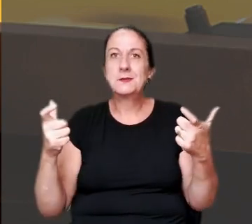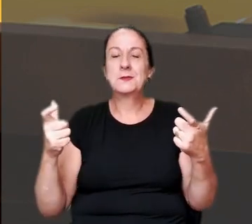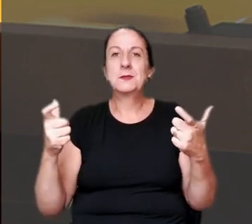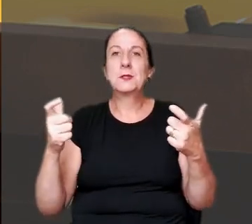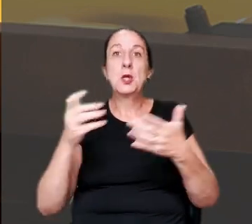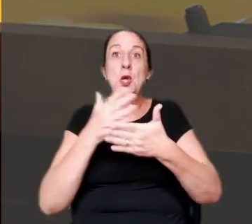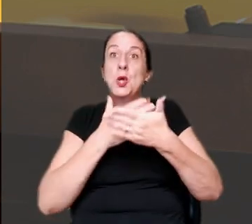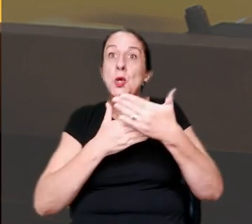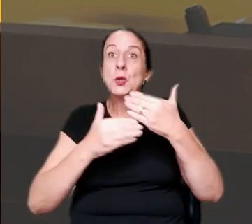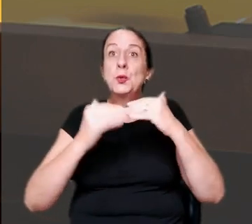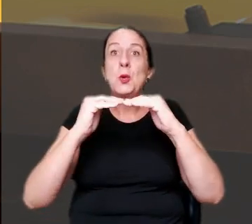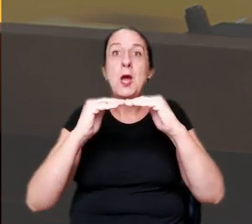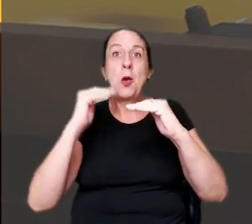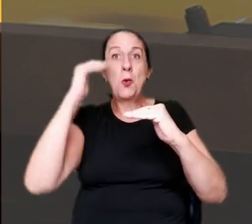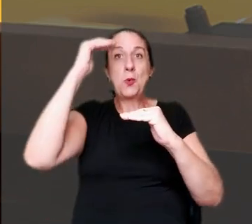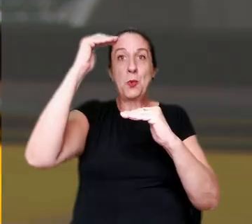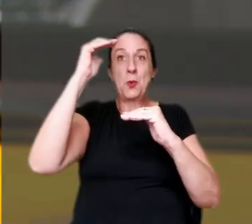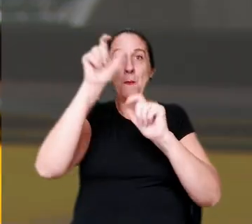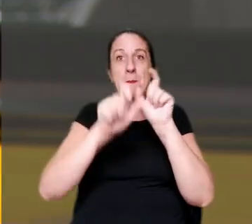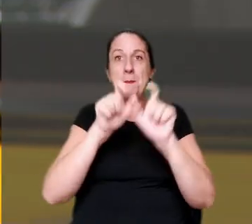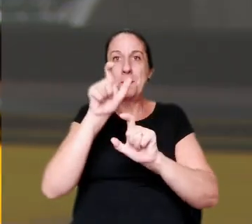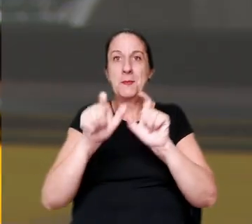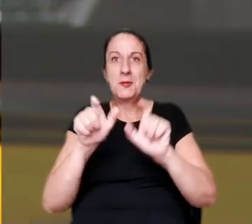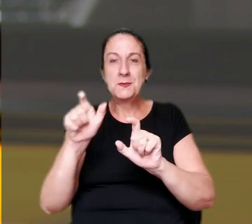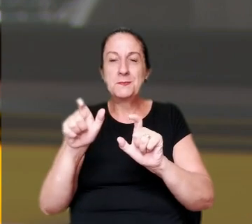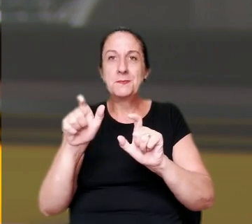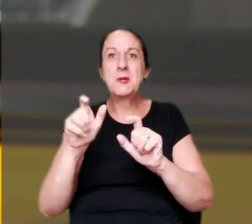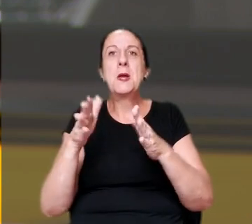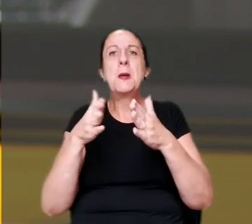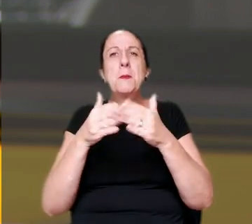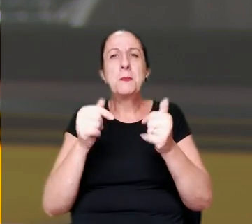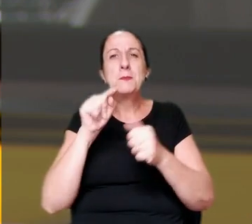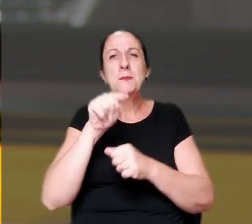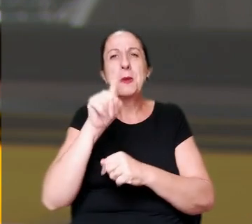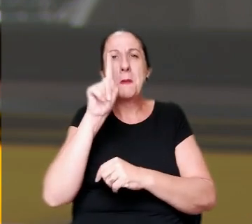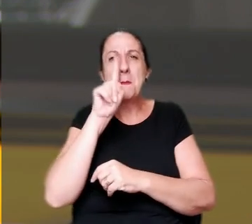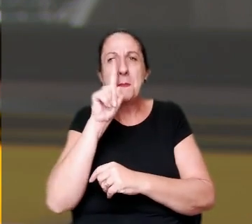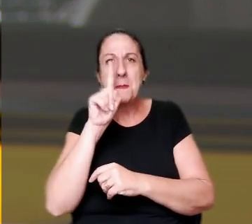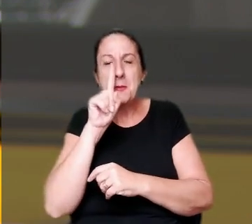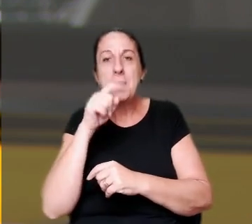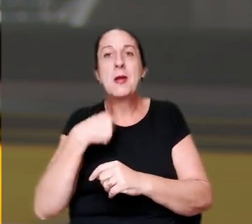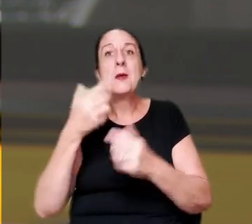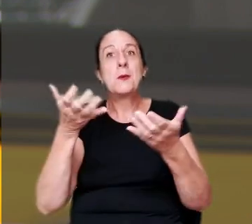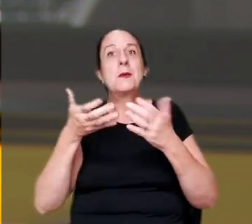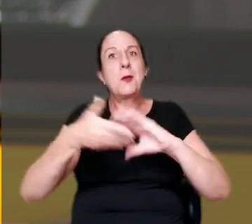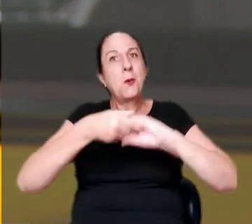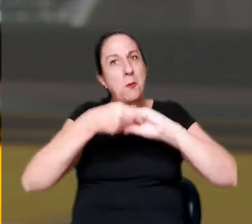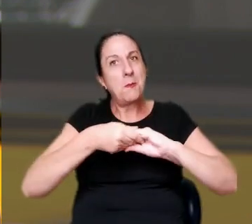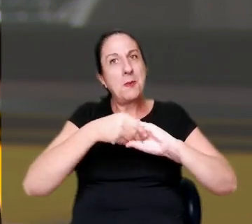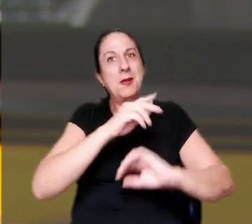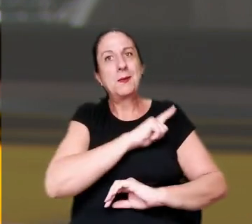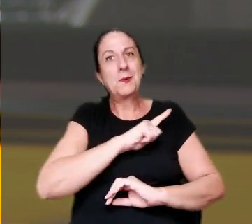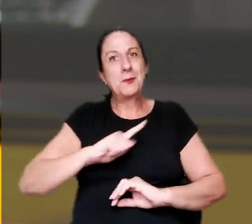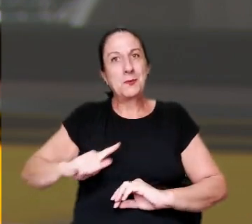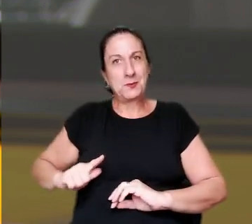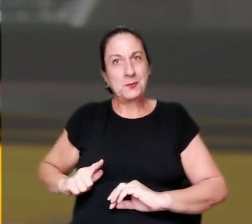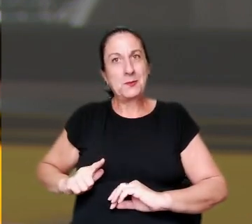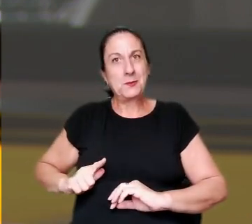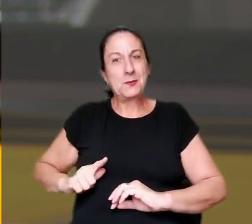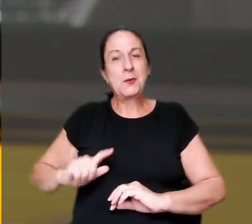comparecia autoridades. E eu pedi a ele, eu pedi à minha mãe, que eu queria cumprimentar o